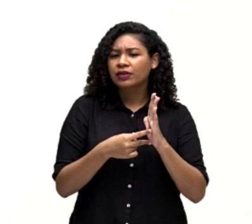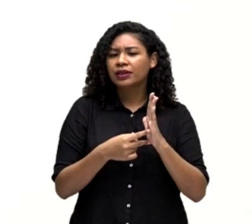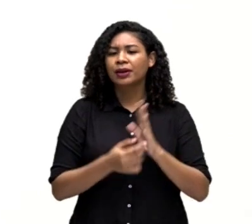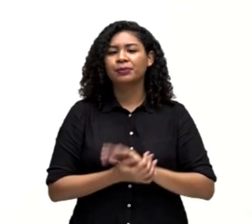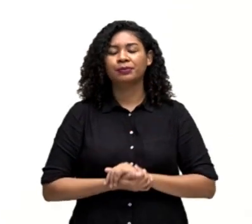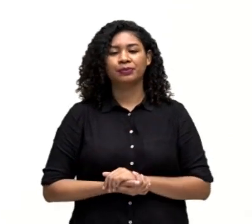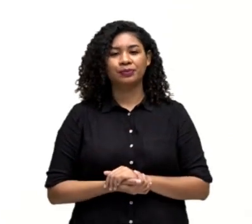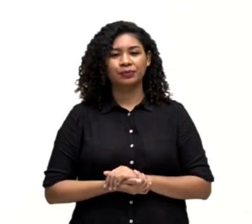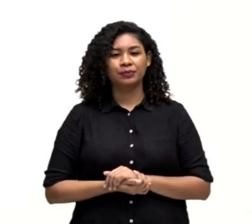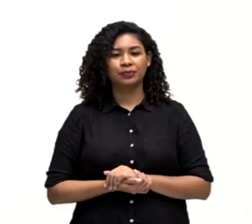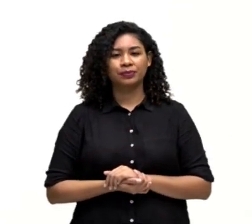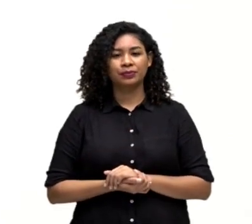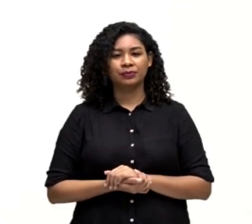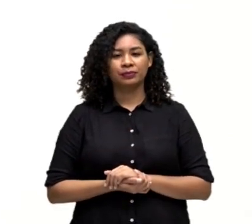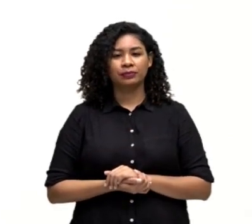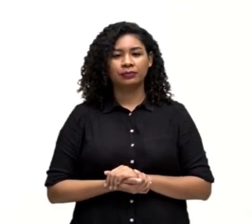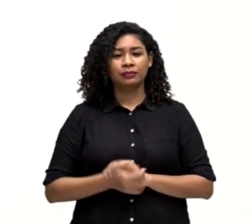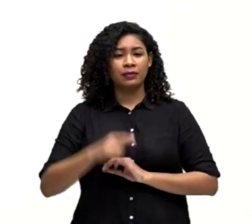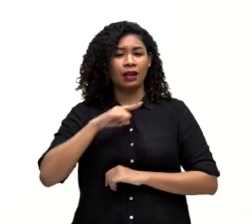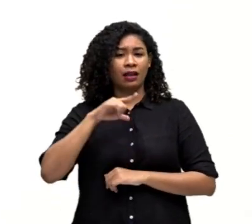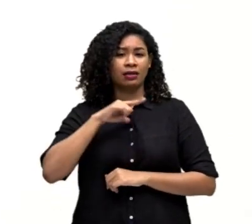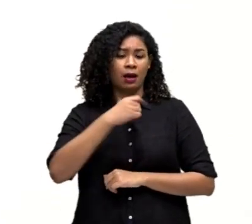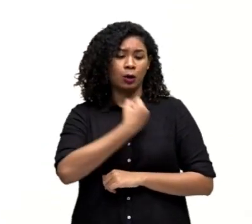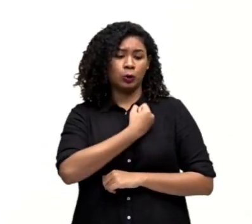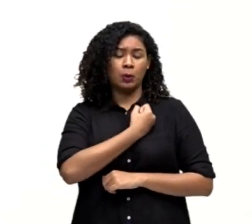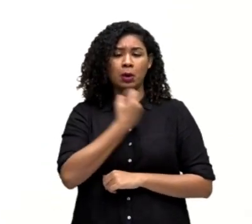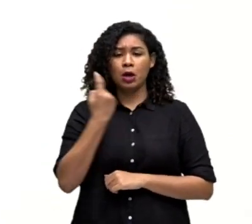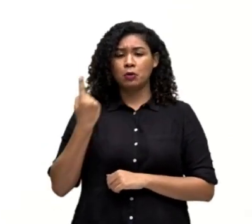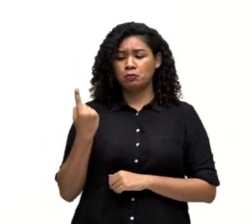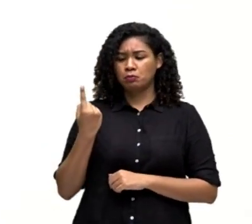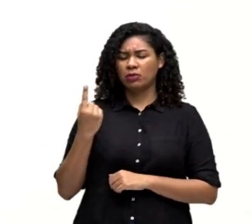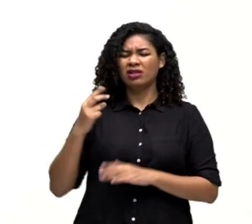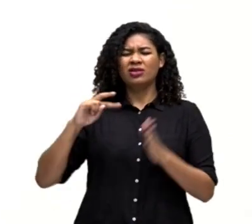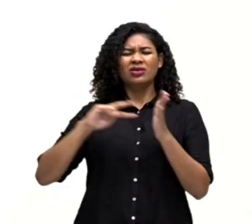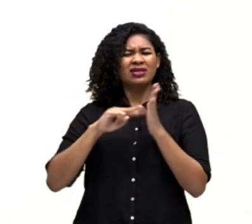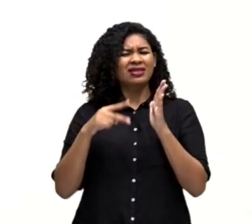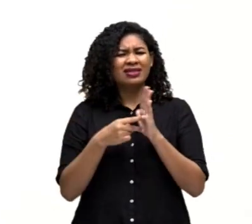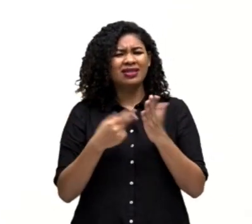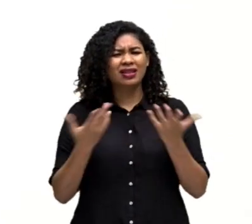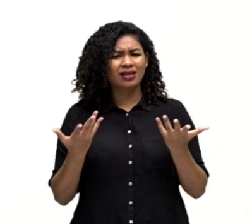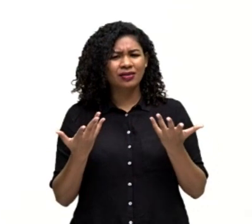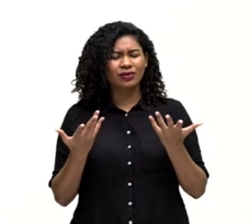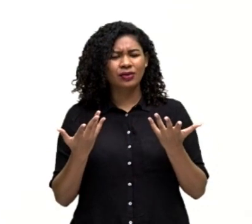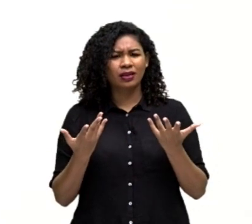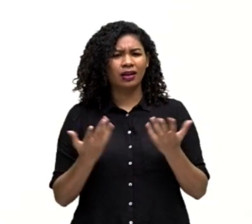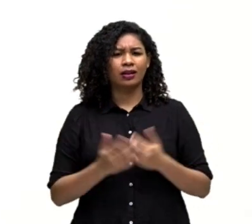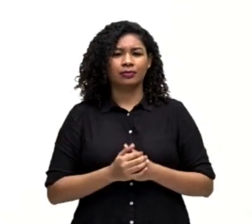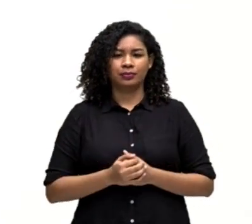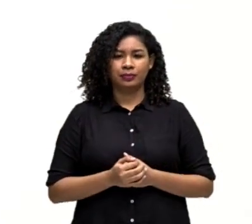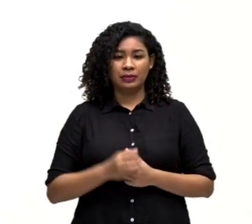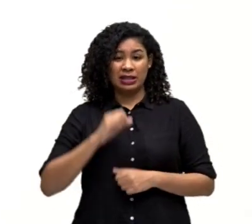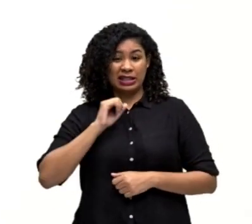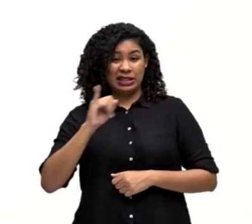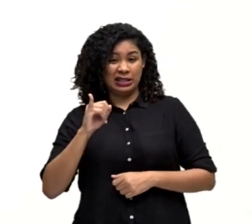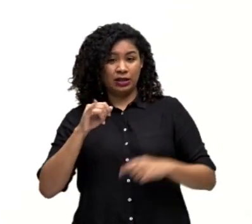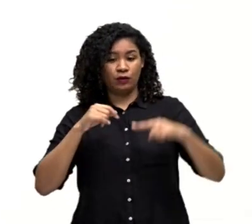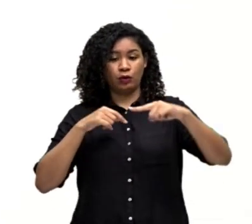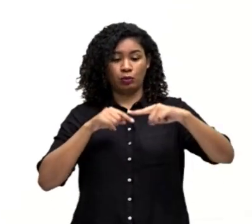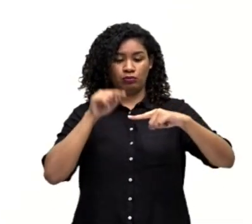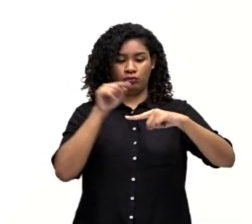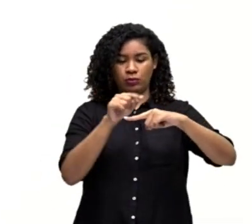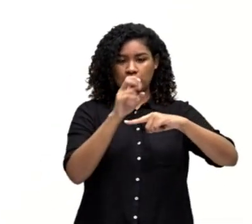por apenas um algarismo. E daí? E daí que, quando a gente for jogá-lo aqui na